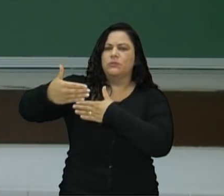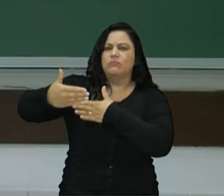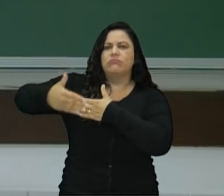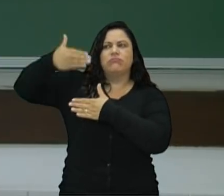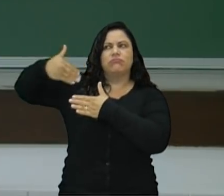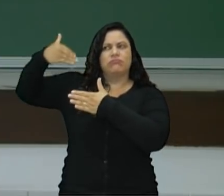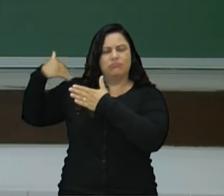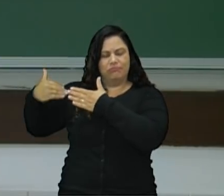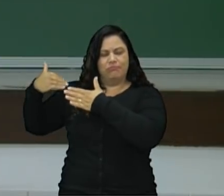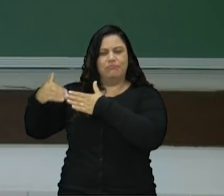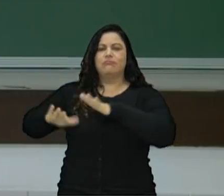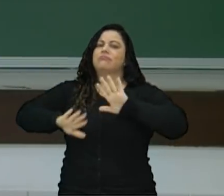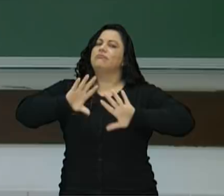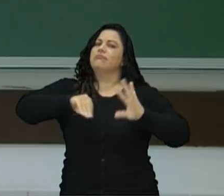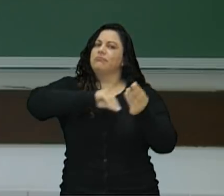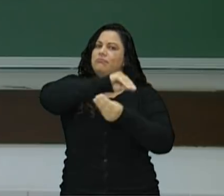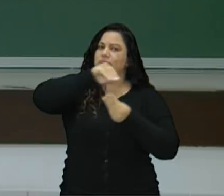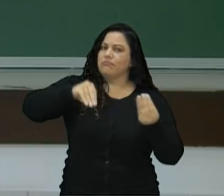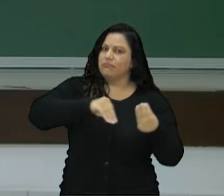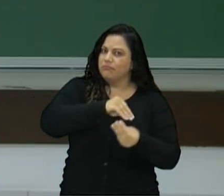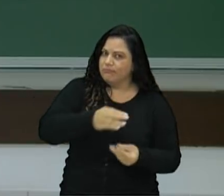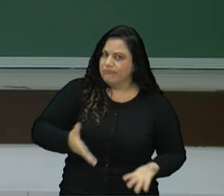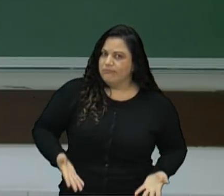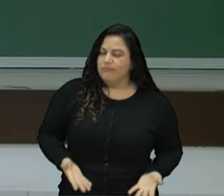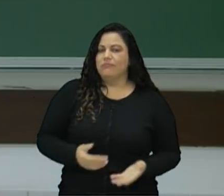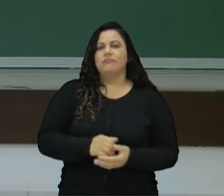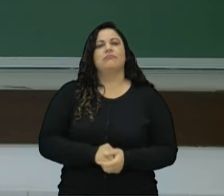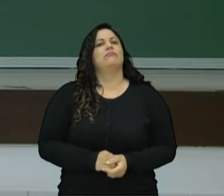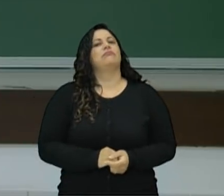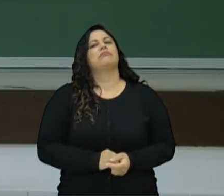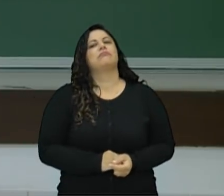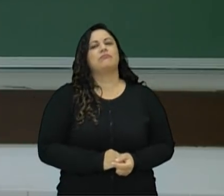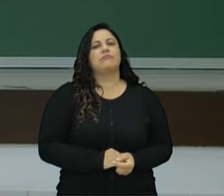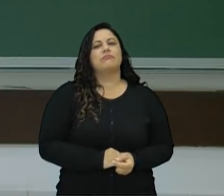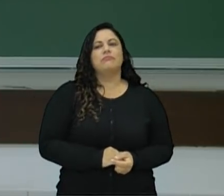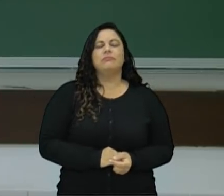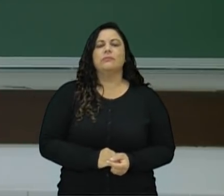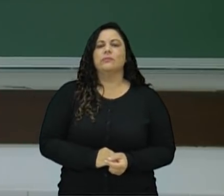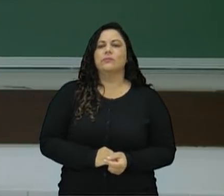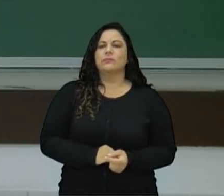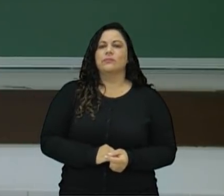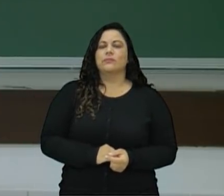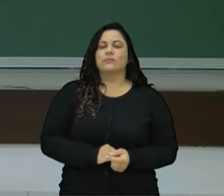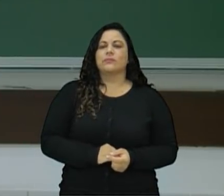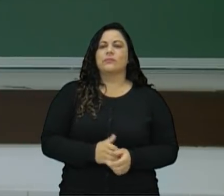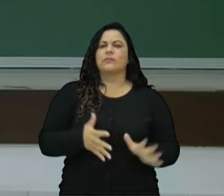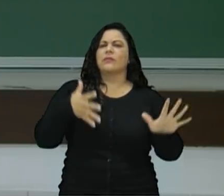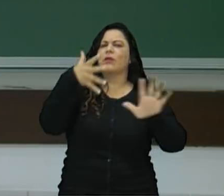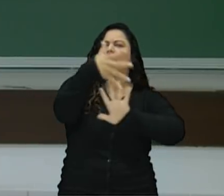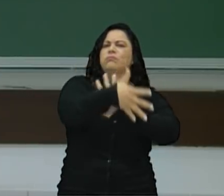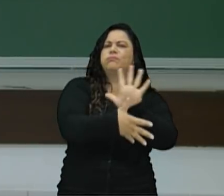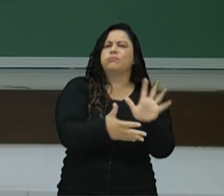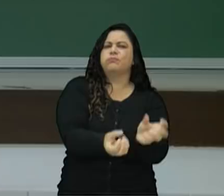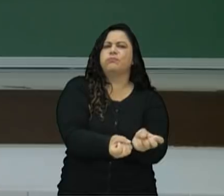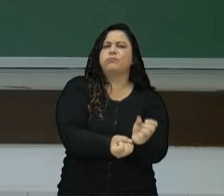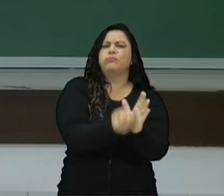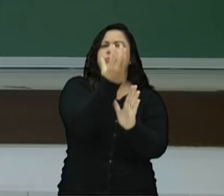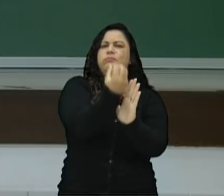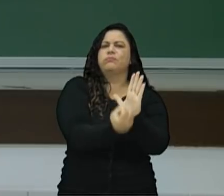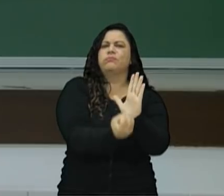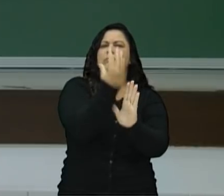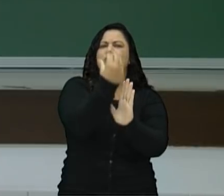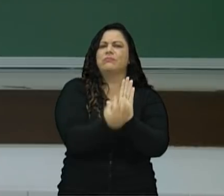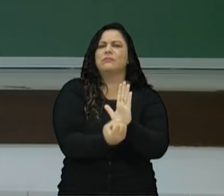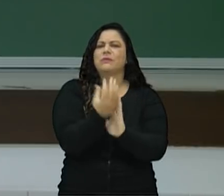se misturam, certo? Geralmente, os depoimentos consistem em trazer fatos que são importantes, né,